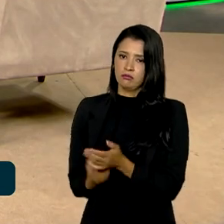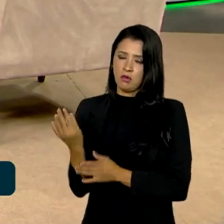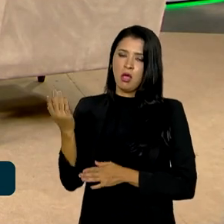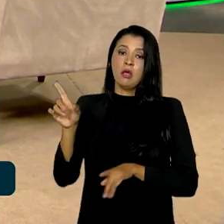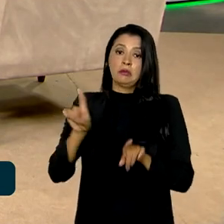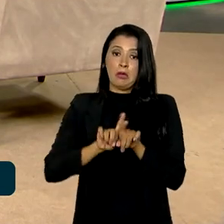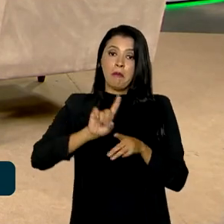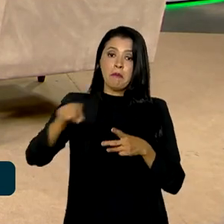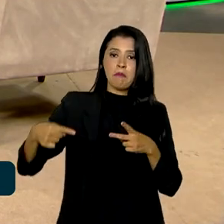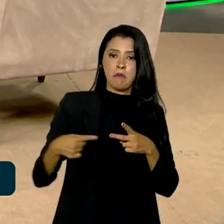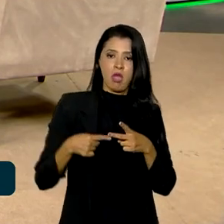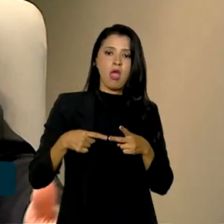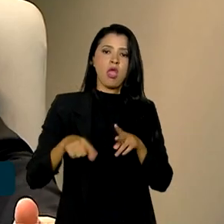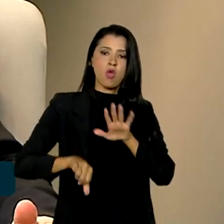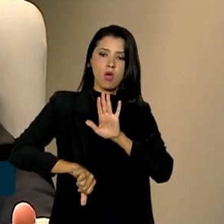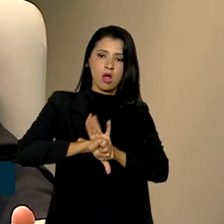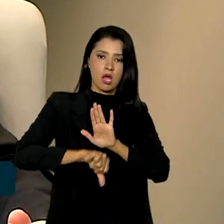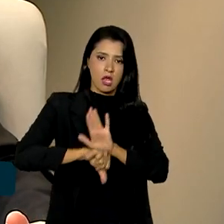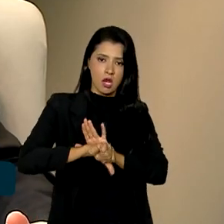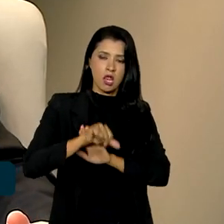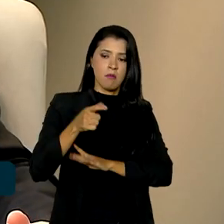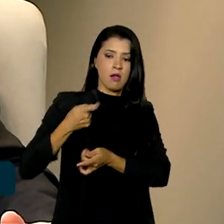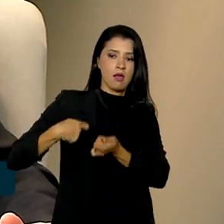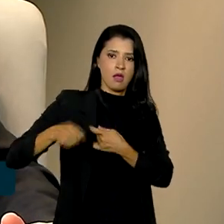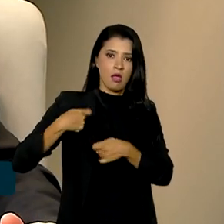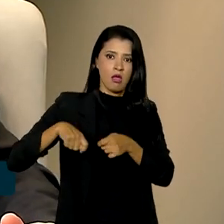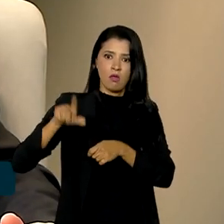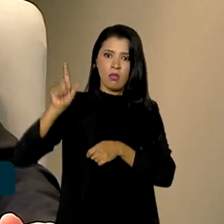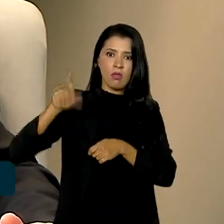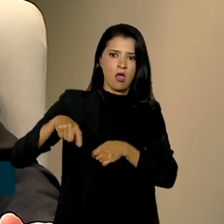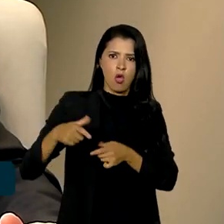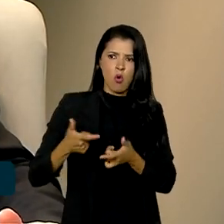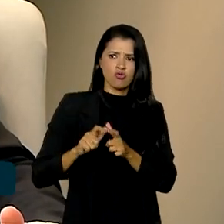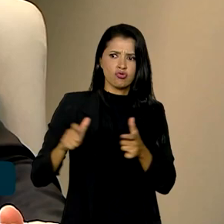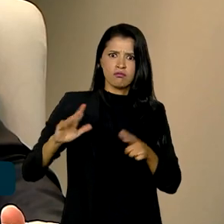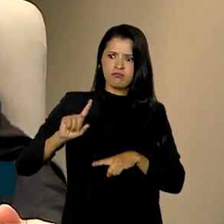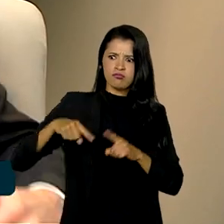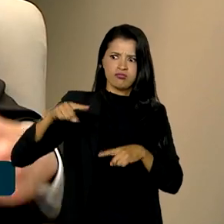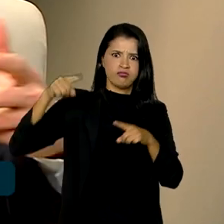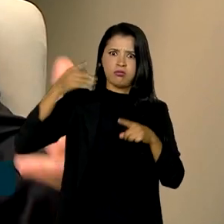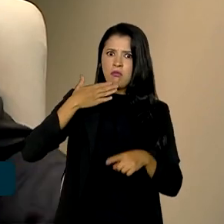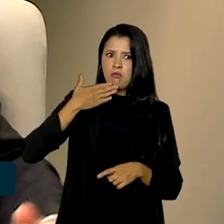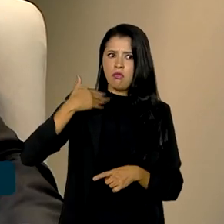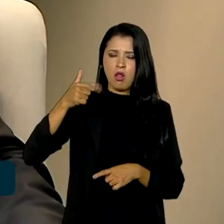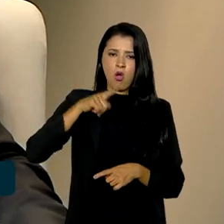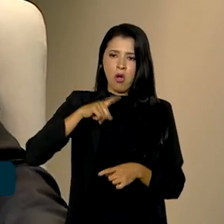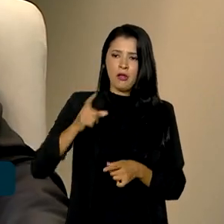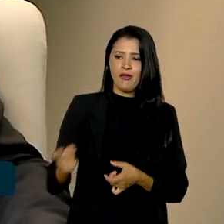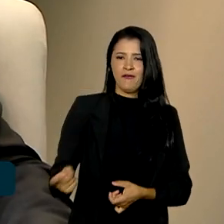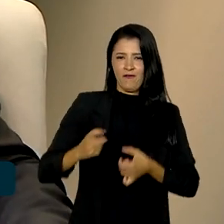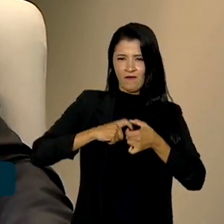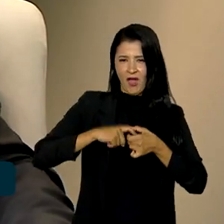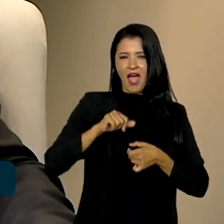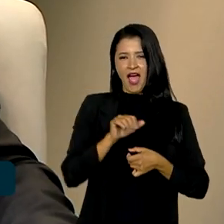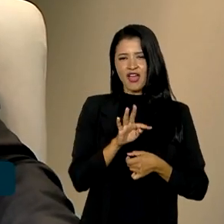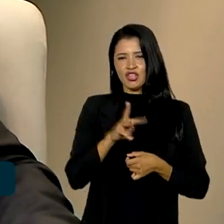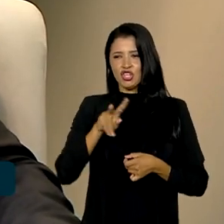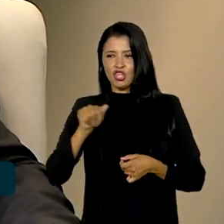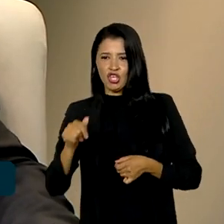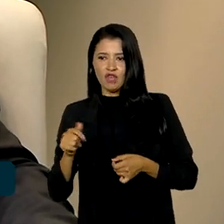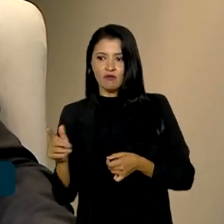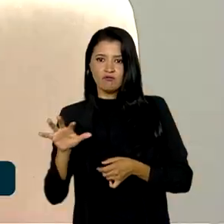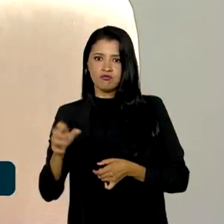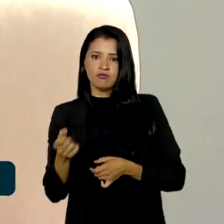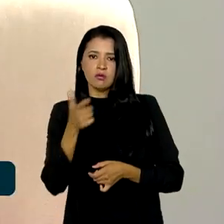crimes financeiros que hoje em dia se sofisticam cada vez mais, né? A discussão sobre a recuperação de ativos e assim por